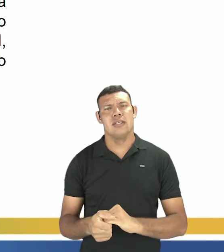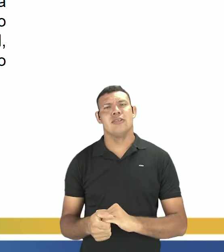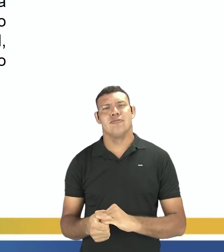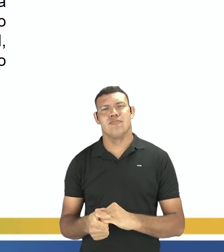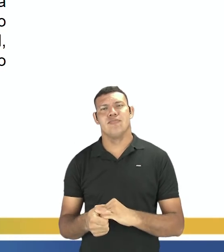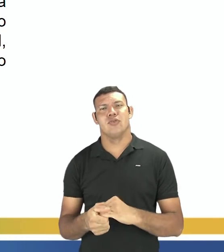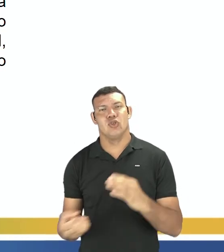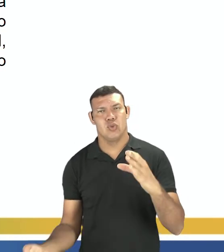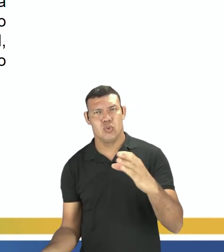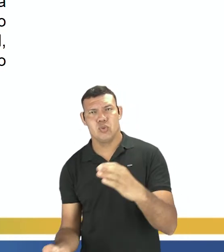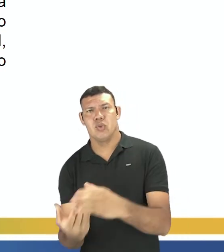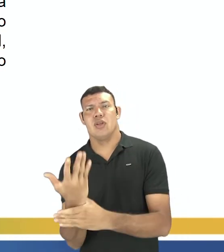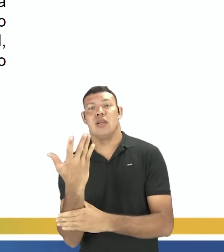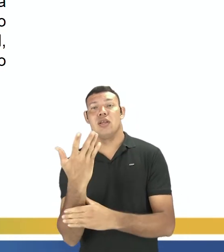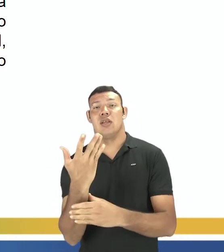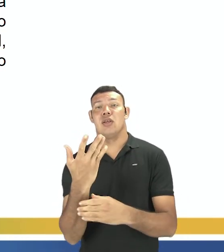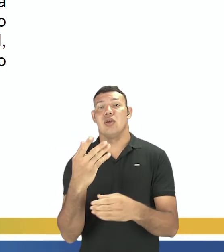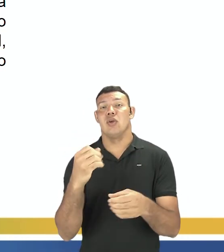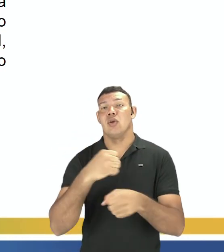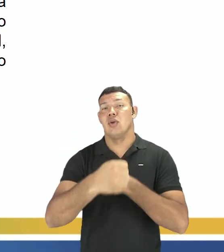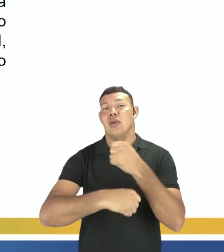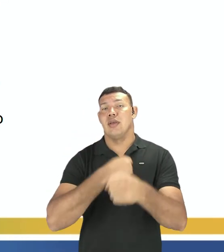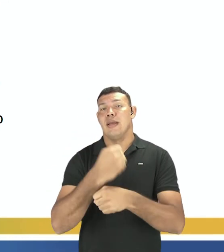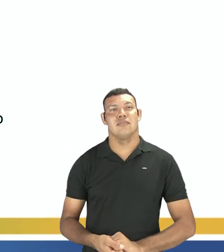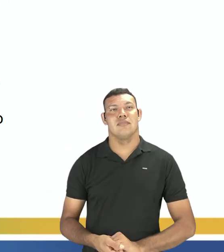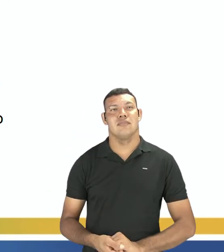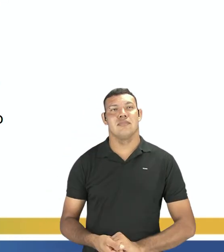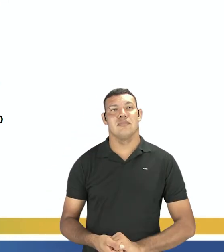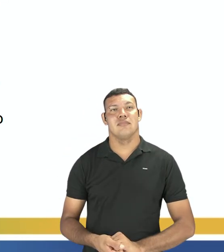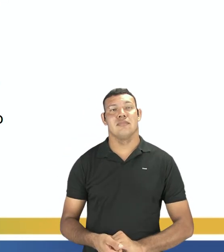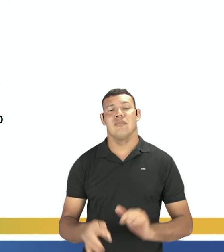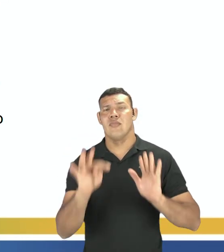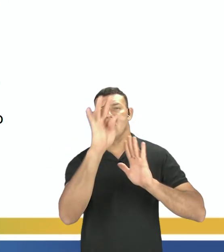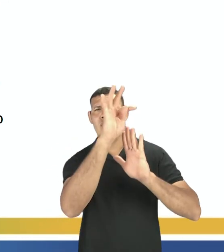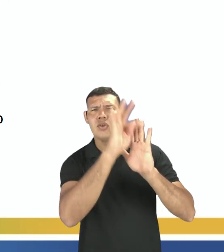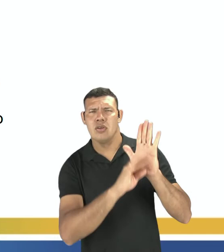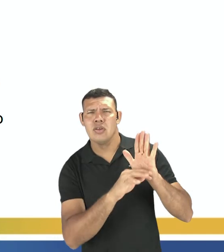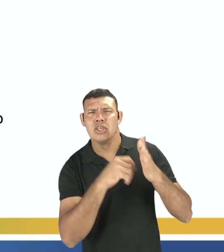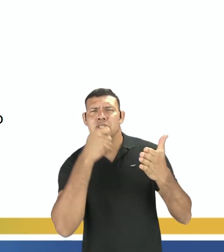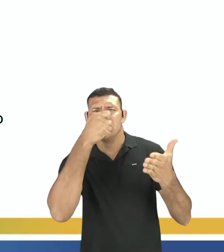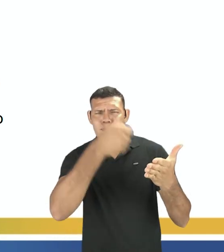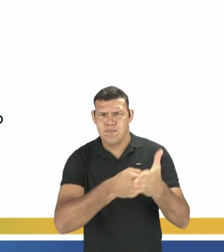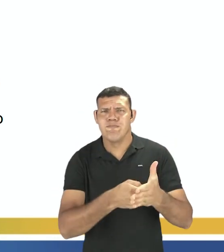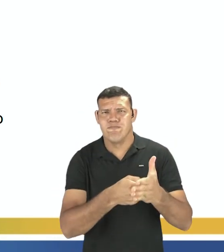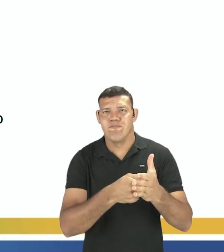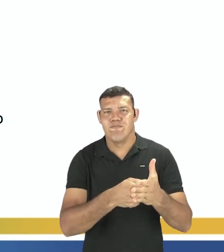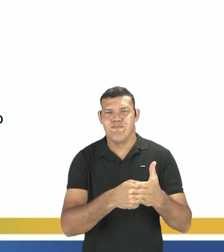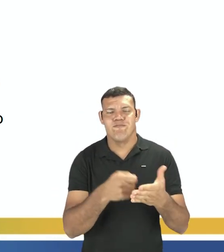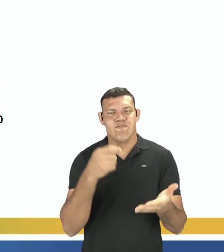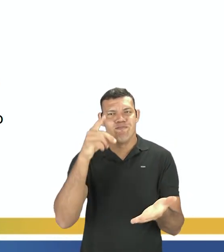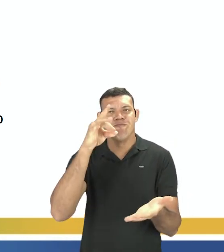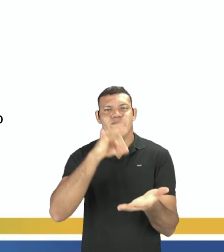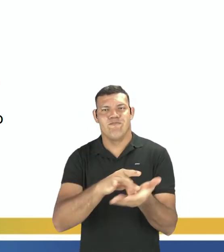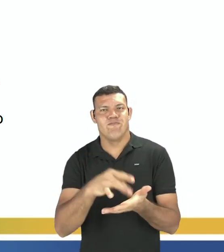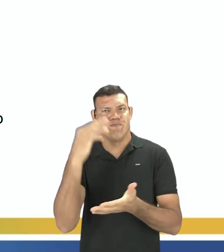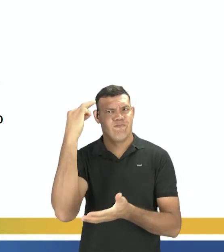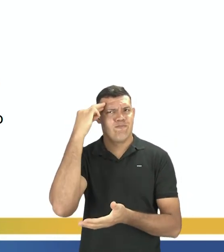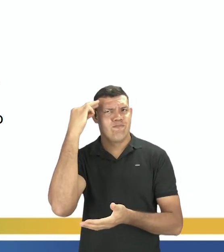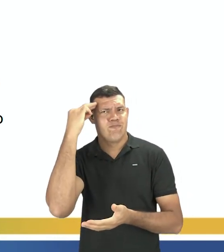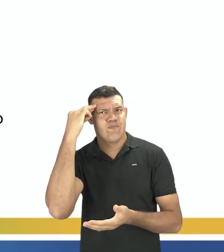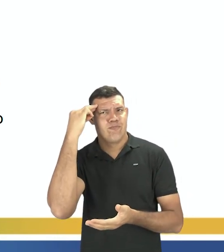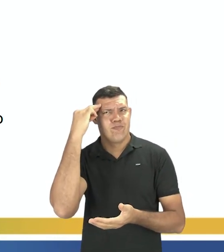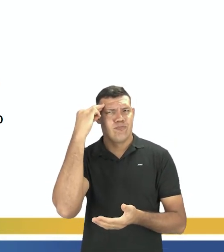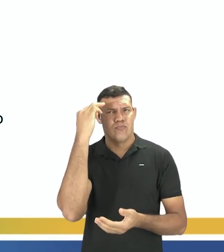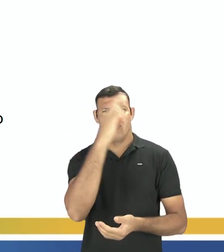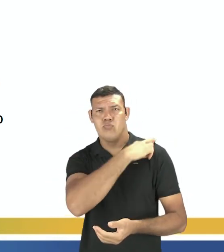teria nascido em 1930. O texto defende que a consolidação de uma determinada